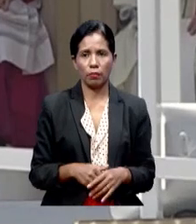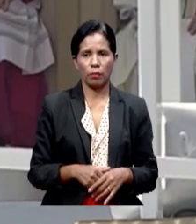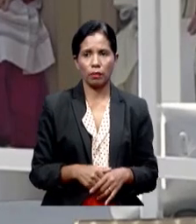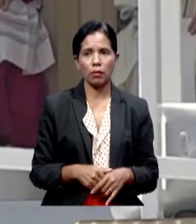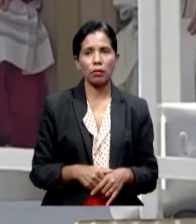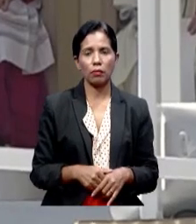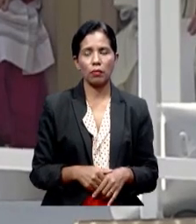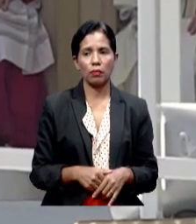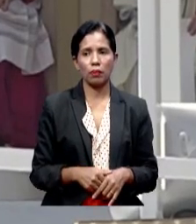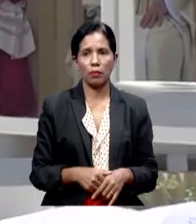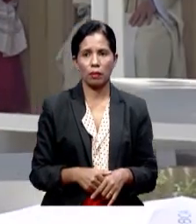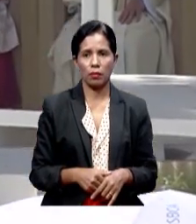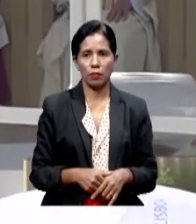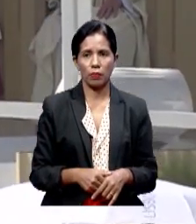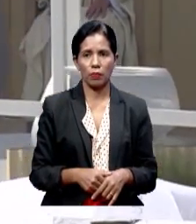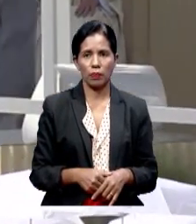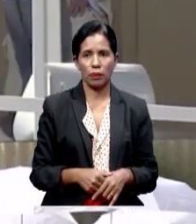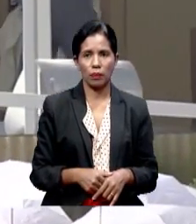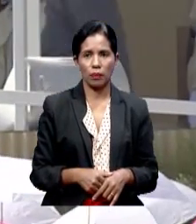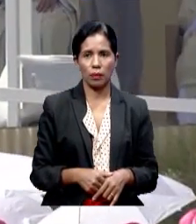Será em Coreia del Sur.